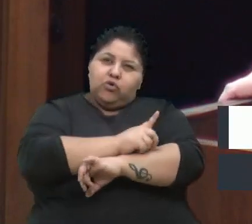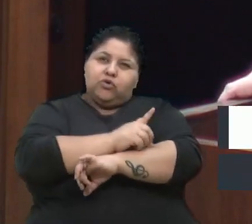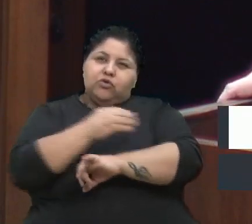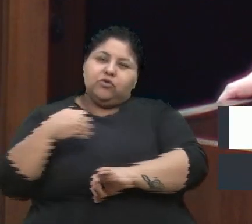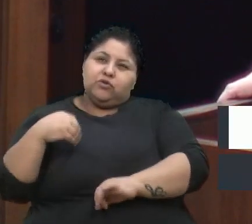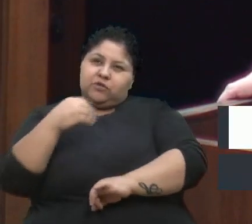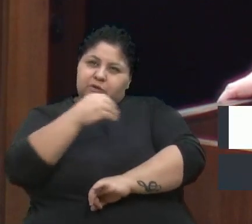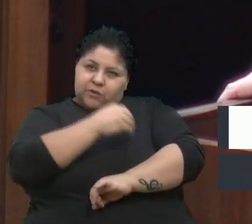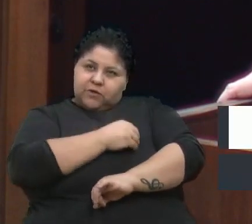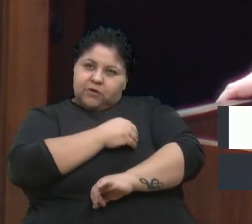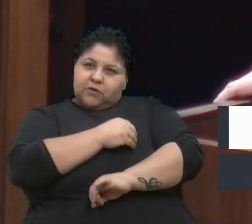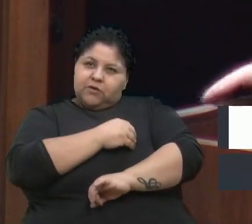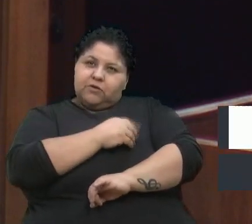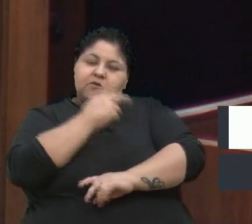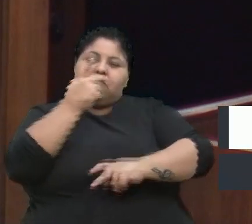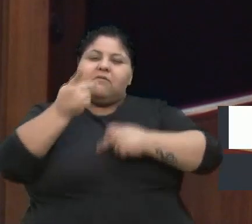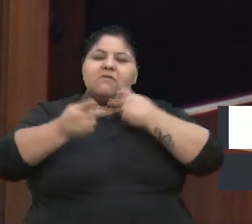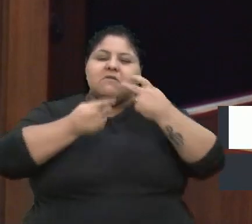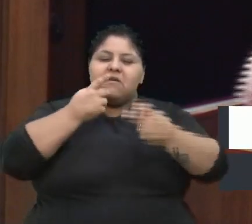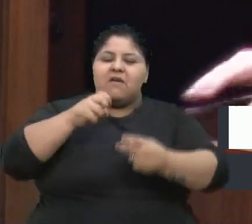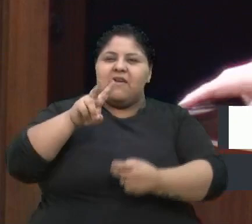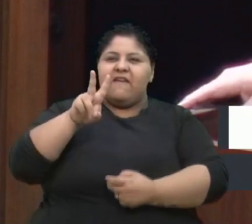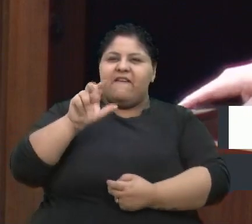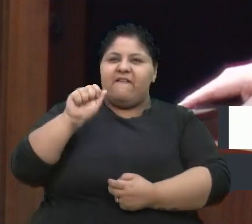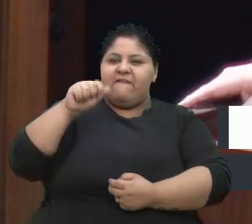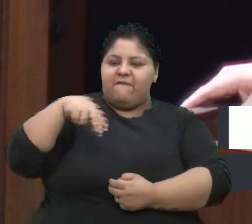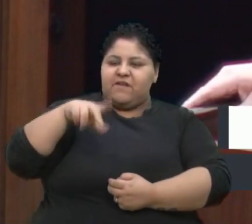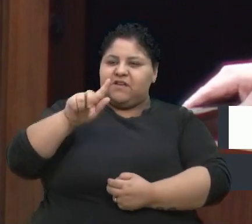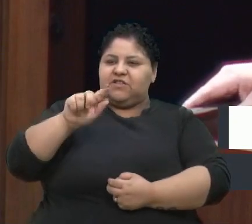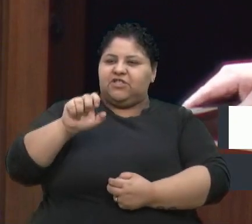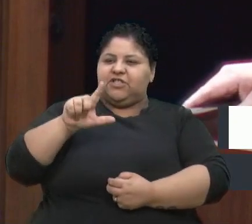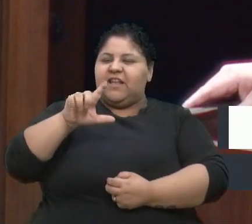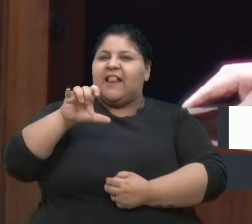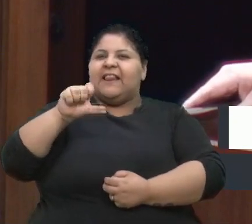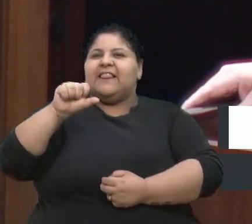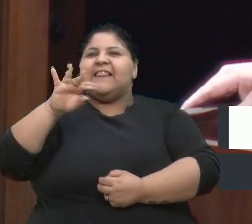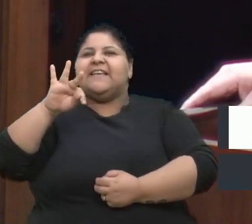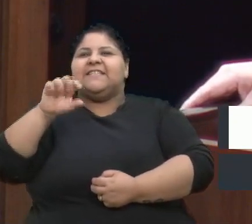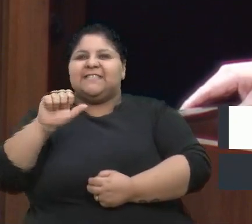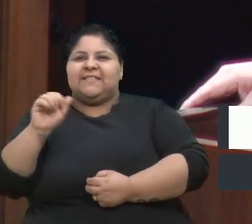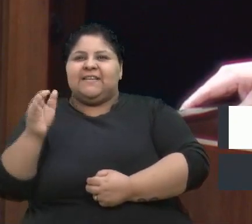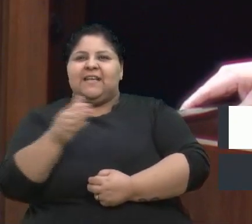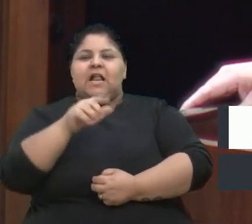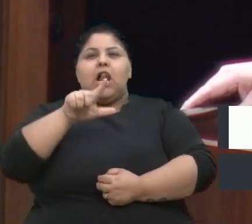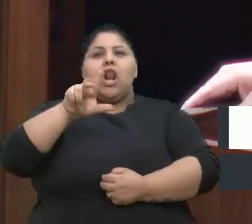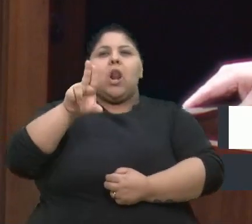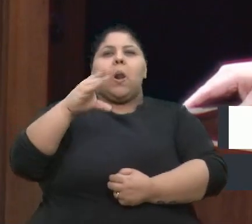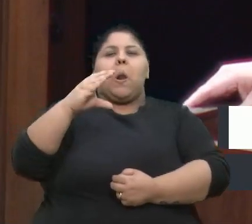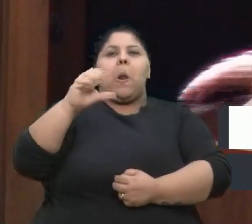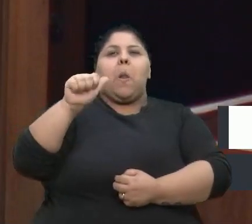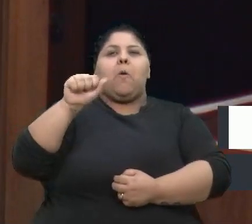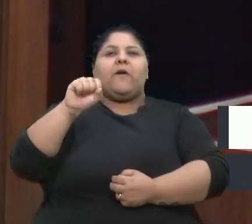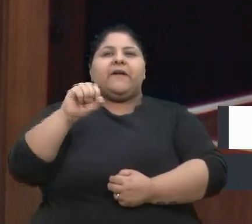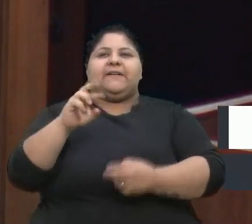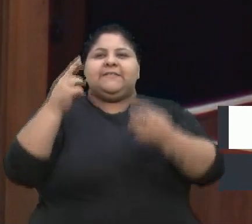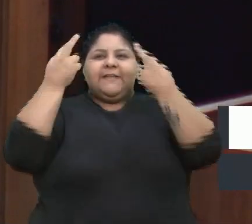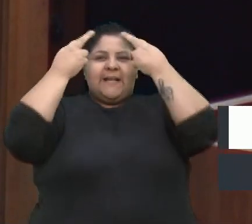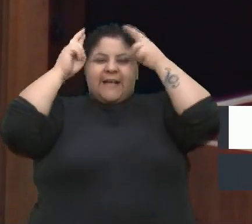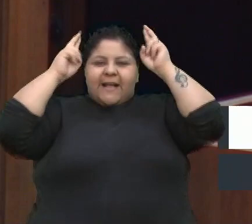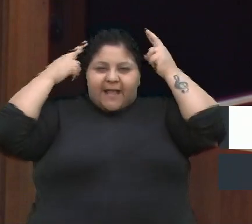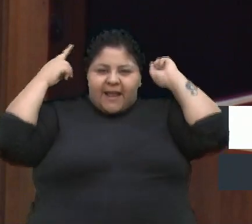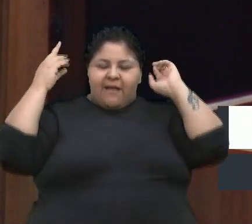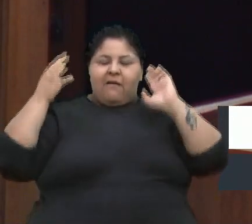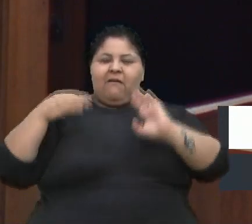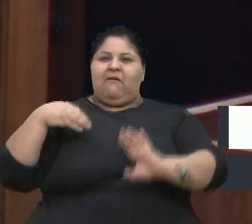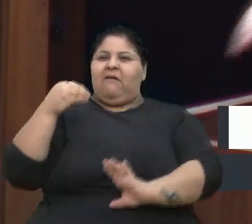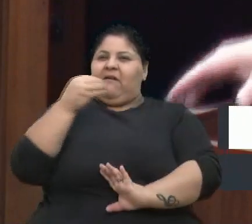evangelista Lucas, que, vamos dizer, o autor do terceiro evangelho, que era grego, era médico, e aí então